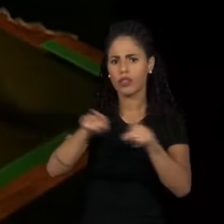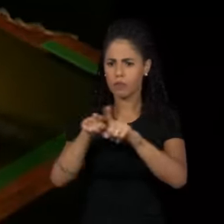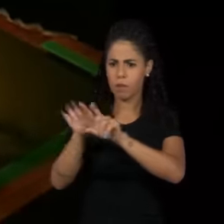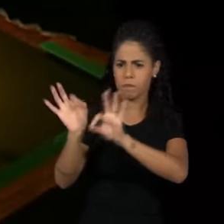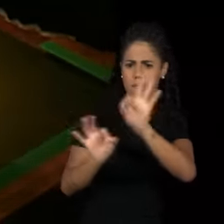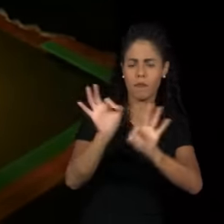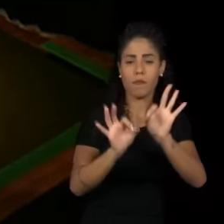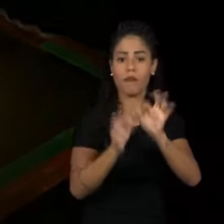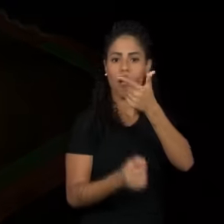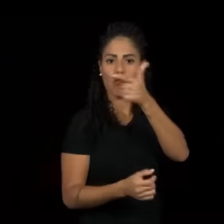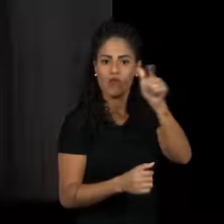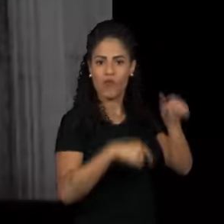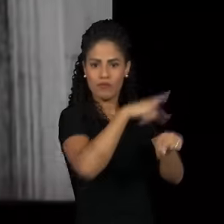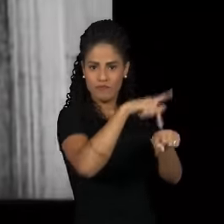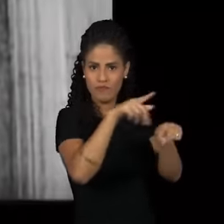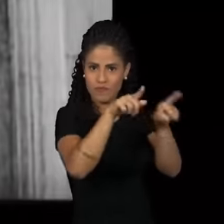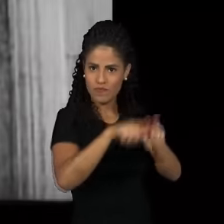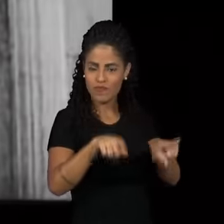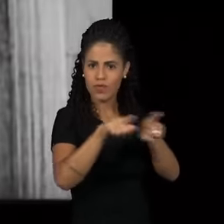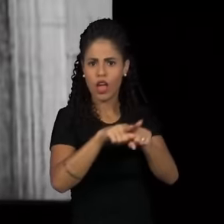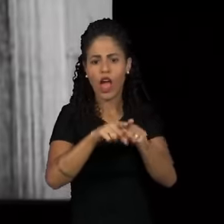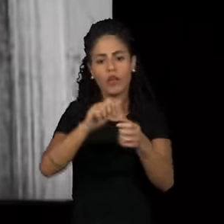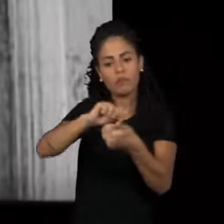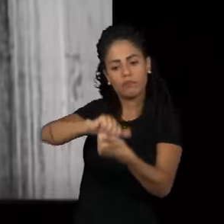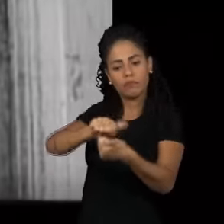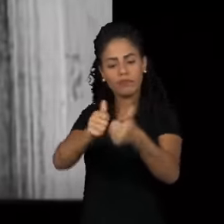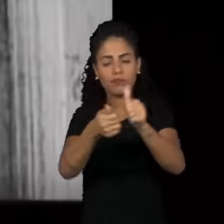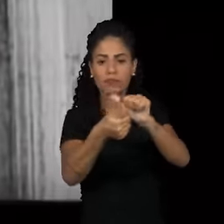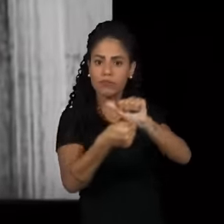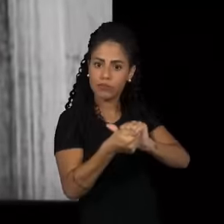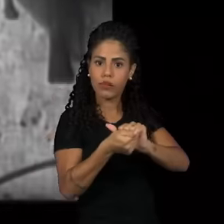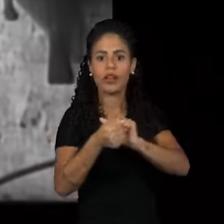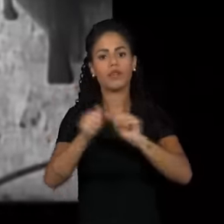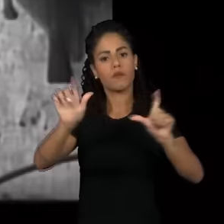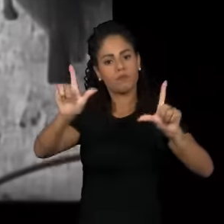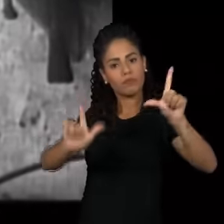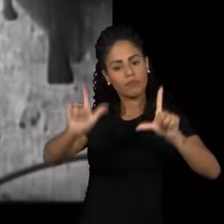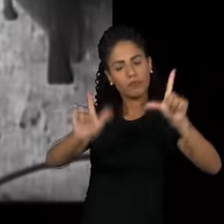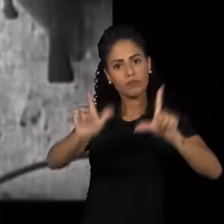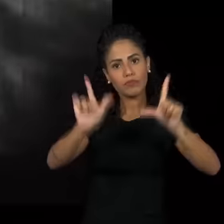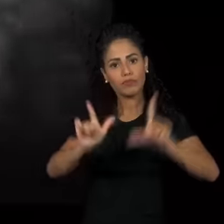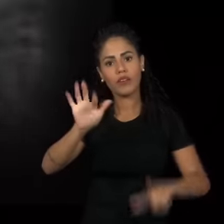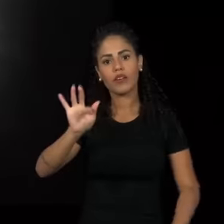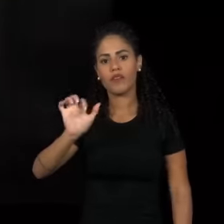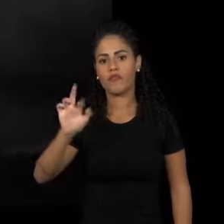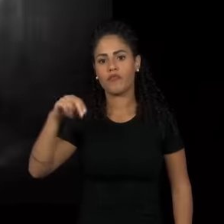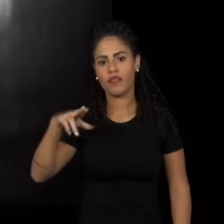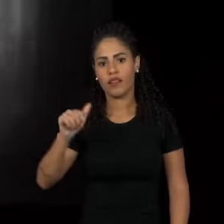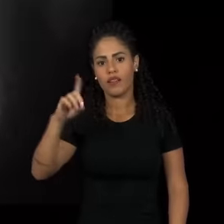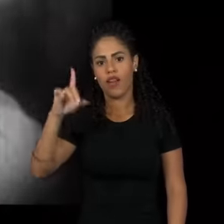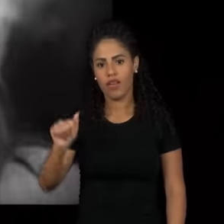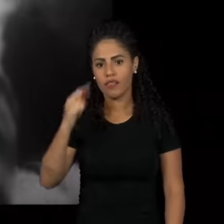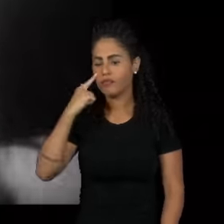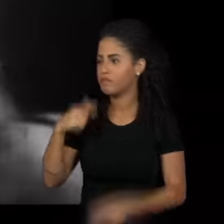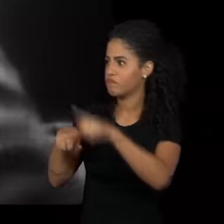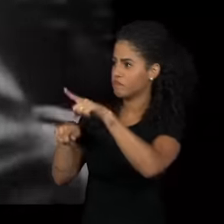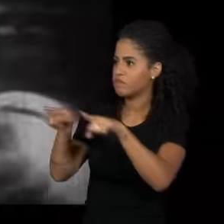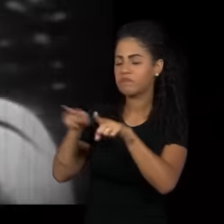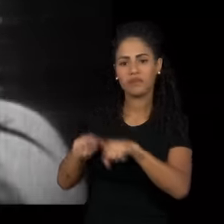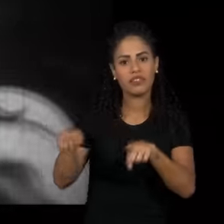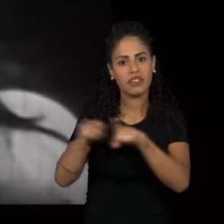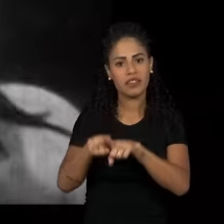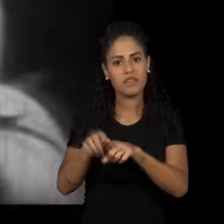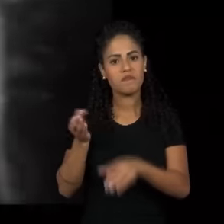exterior. Foi adaptada também para as telonas, tendo Fernanda Montenegro no seu primeiro trabalho para o